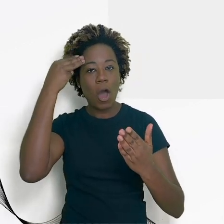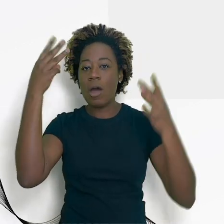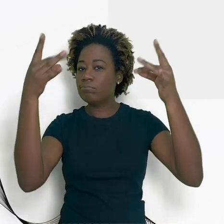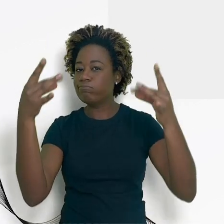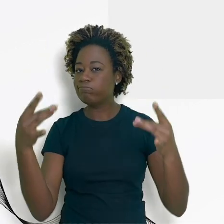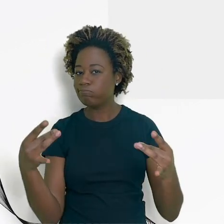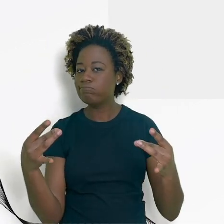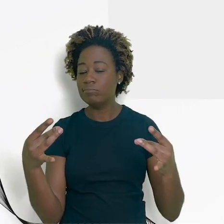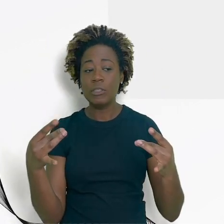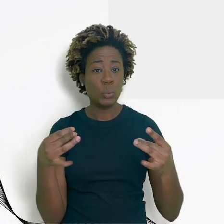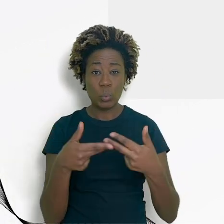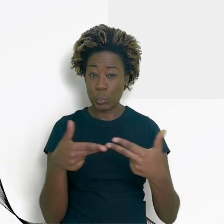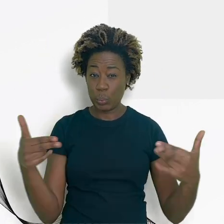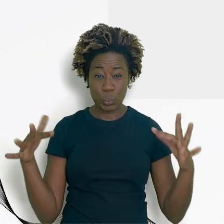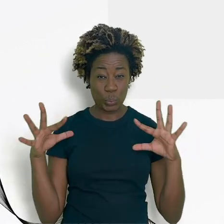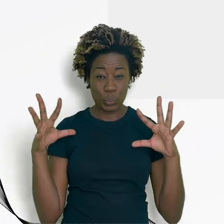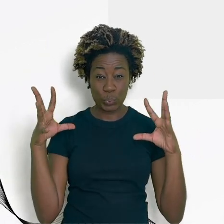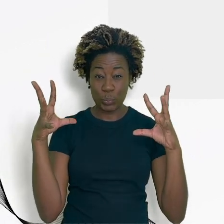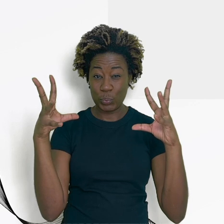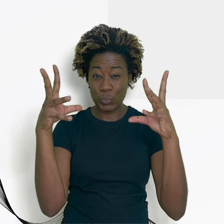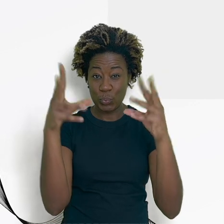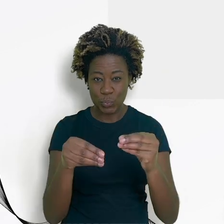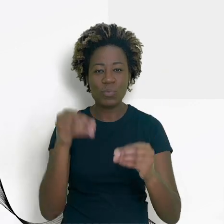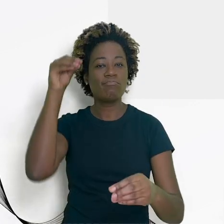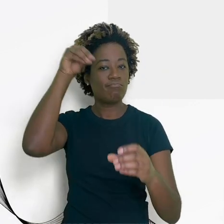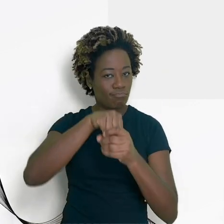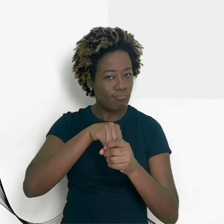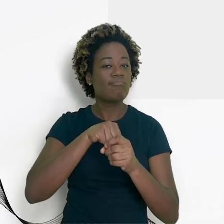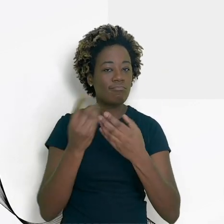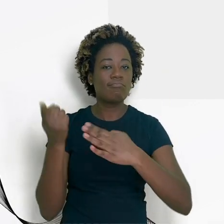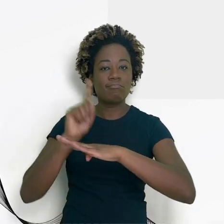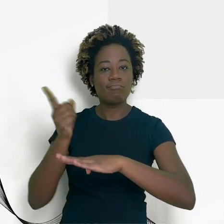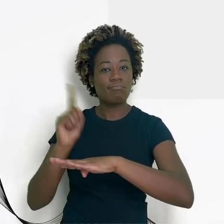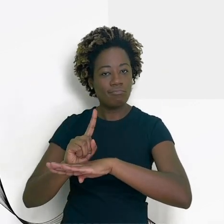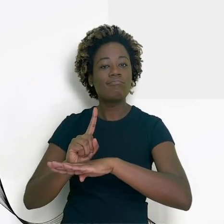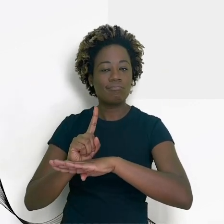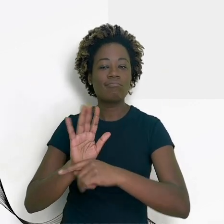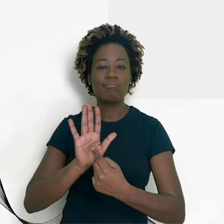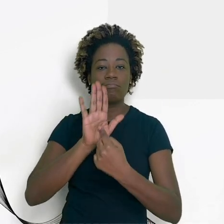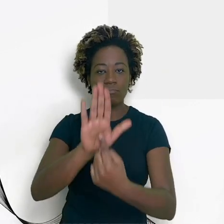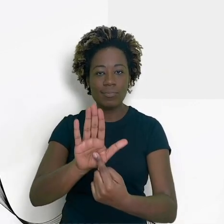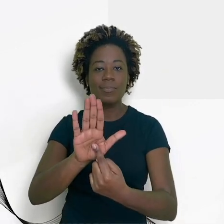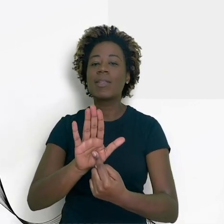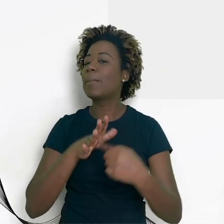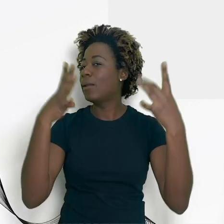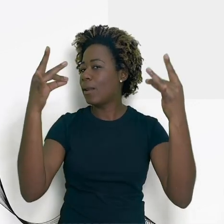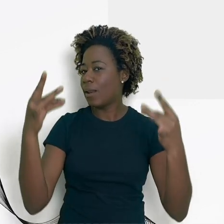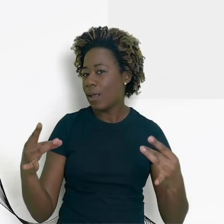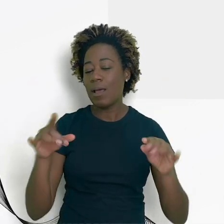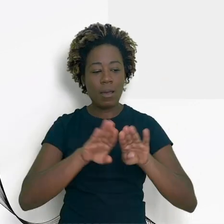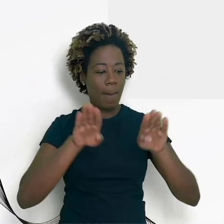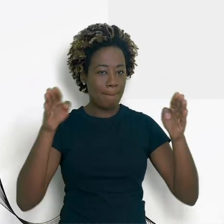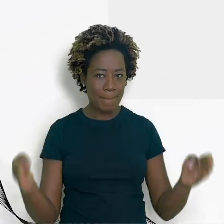Gente, descrição da composição do cenário é literalmente dizer cada coisa que vai em cena. Você precisa descrever se